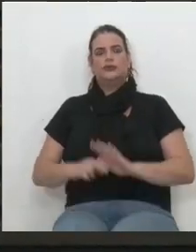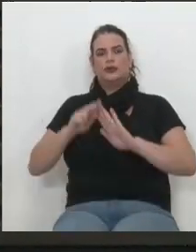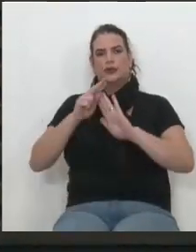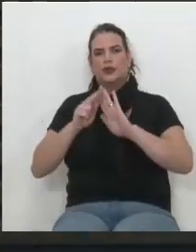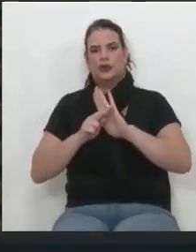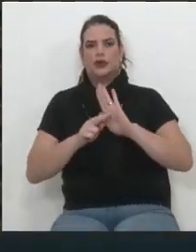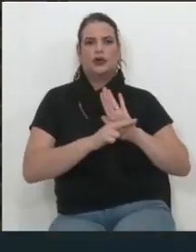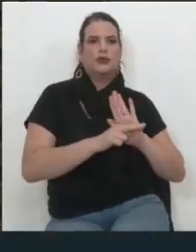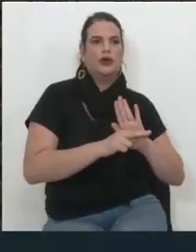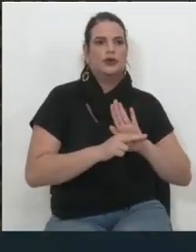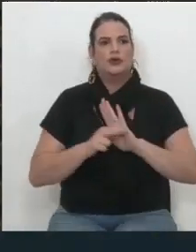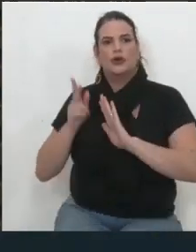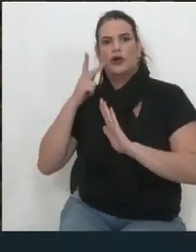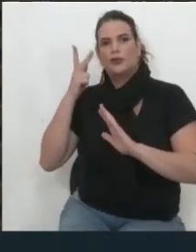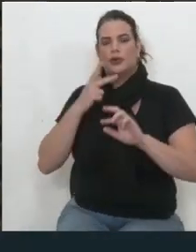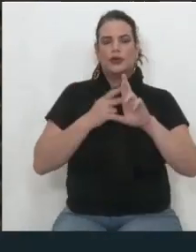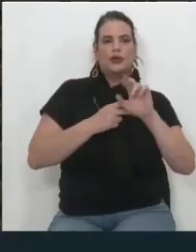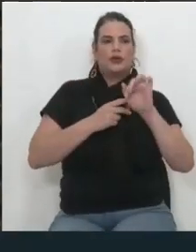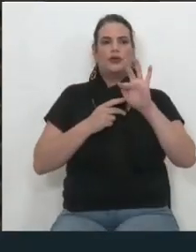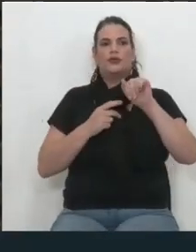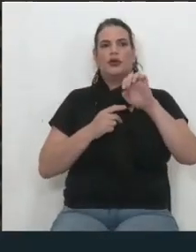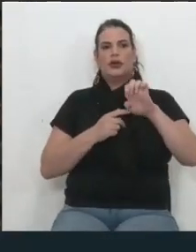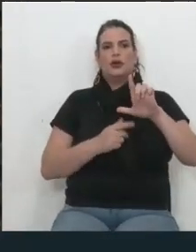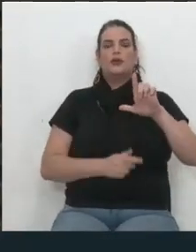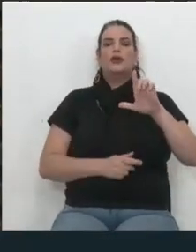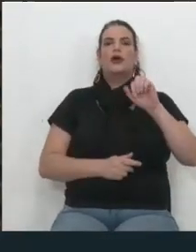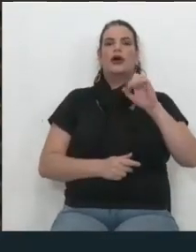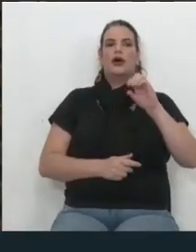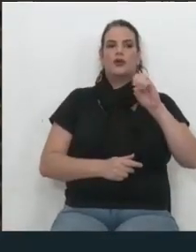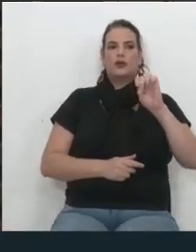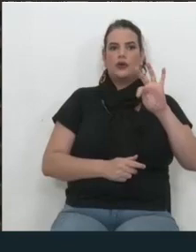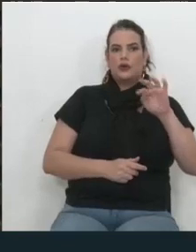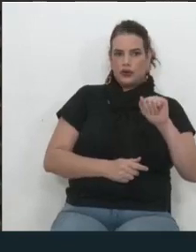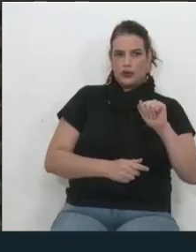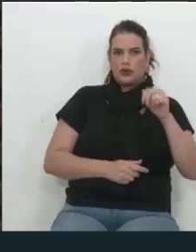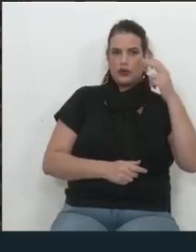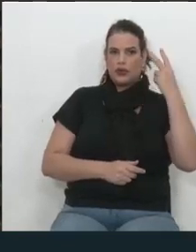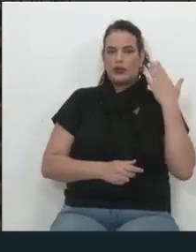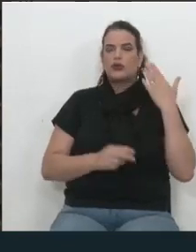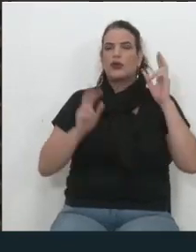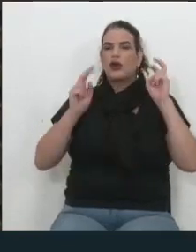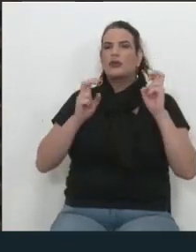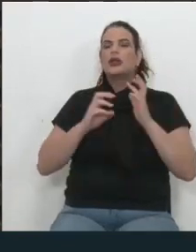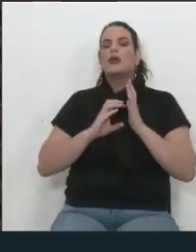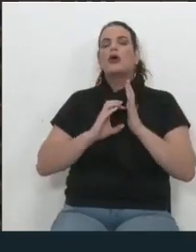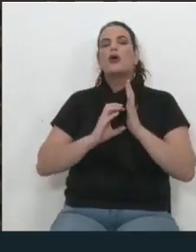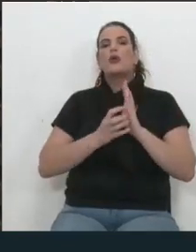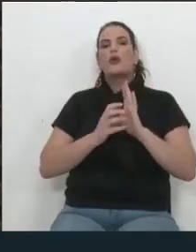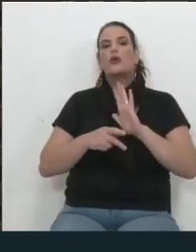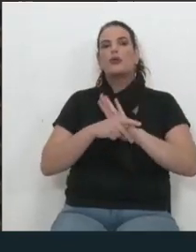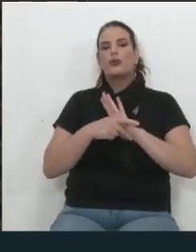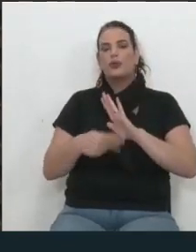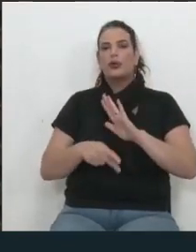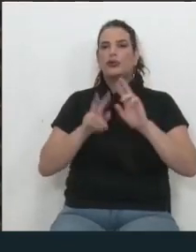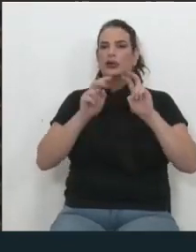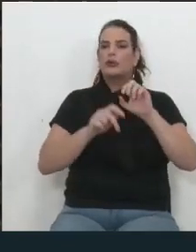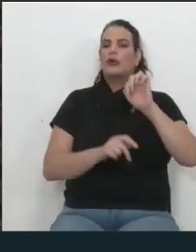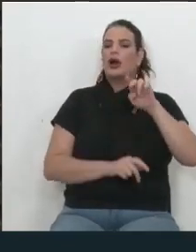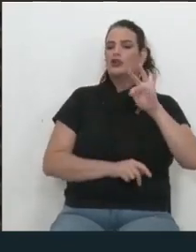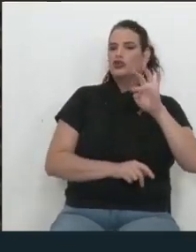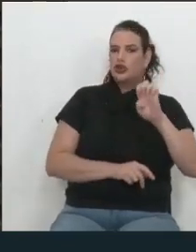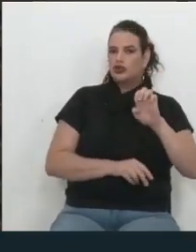do vereador Rafael Acosta, informações sobre previsão de concurso público para a função de cargo de agente de